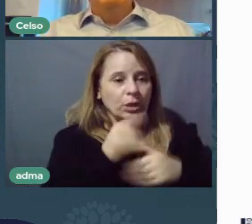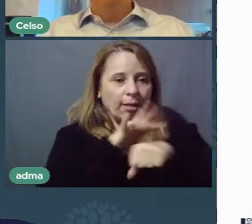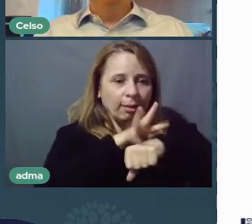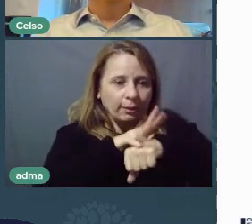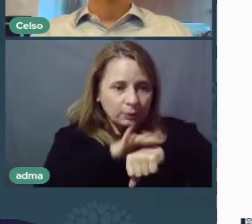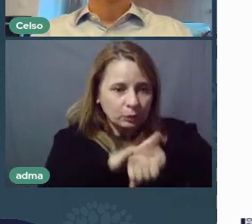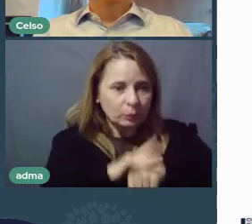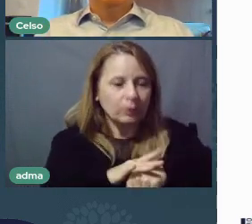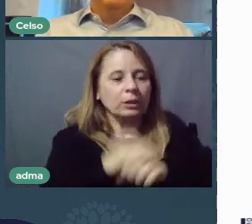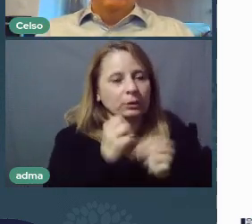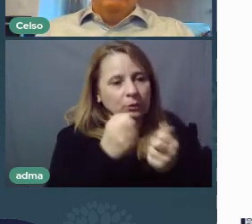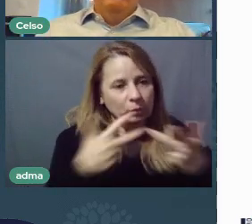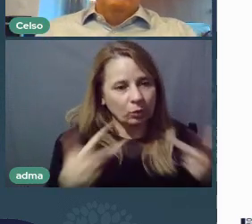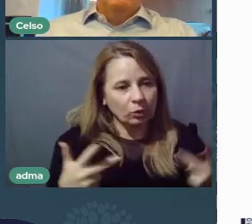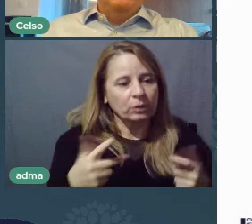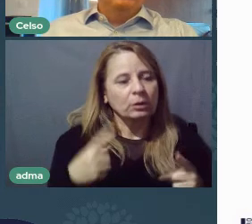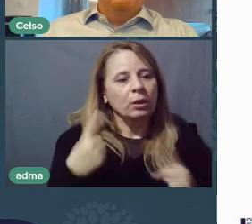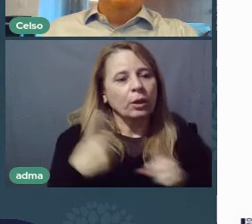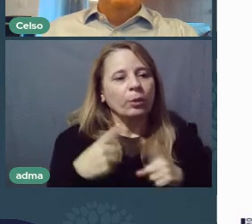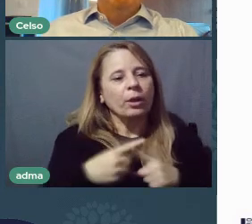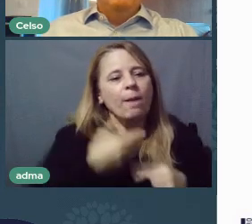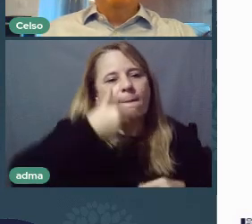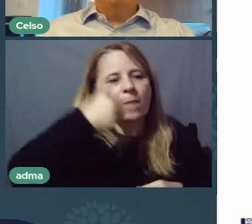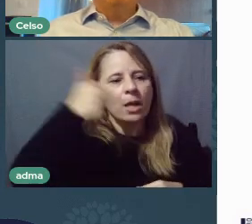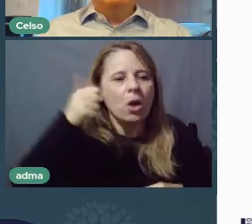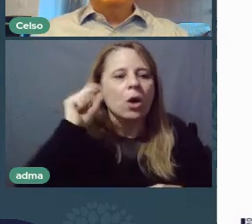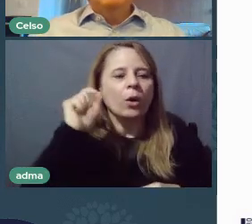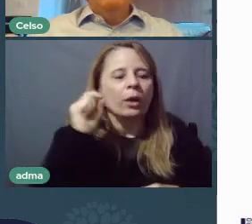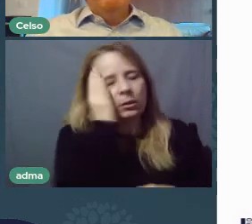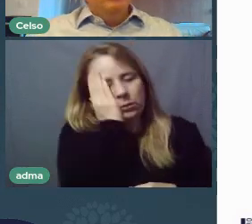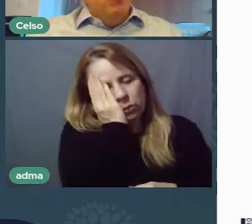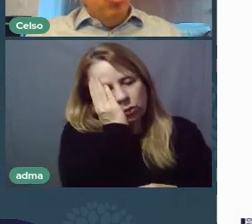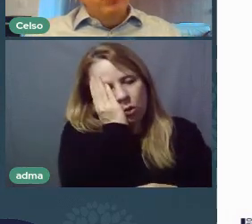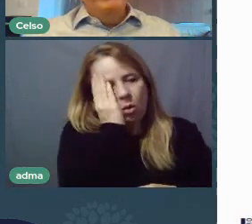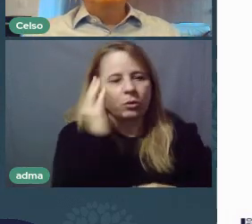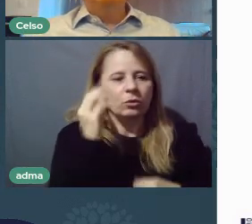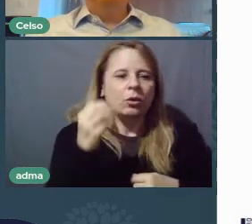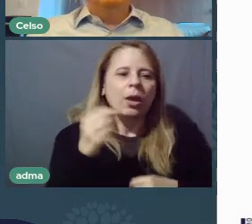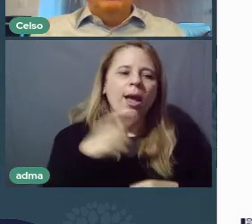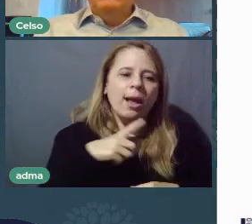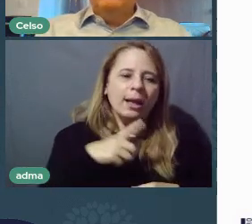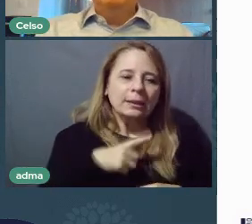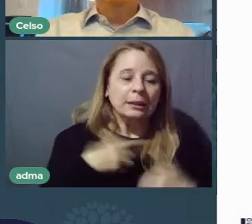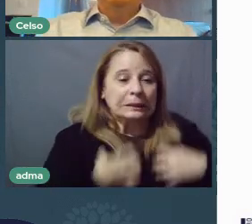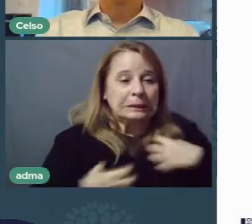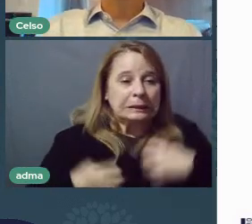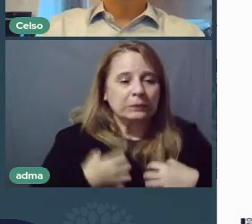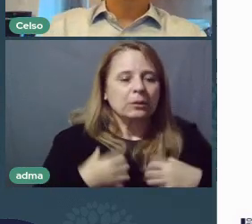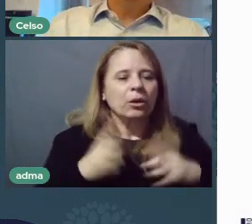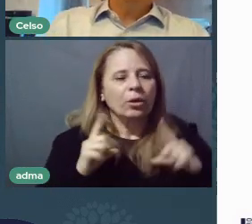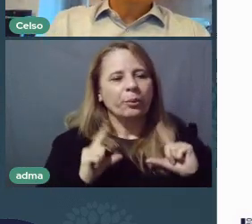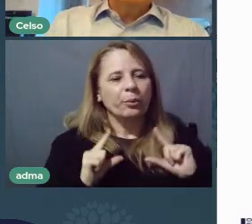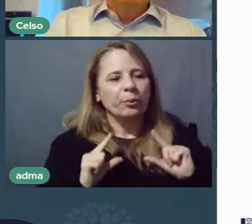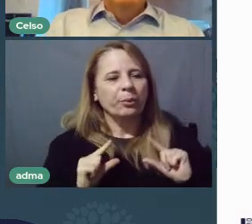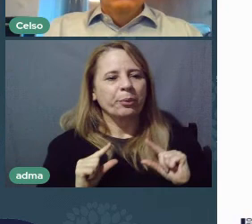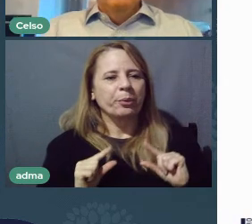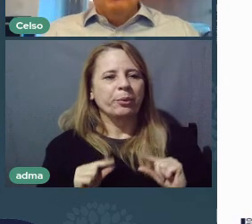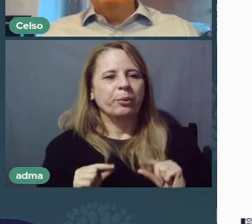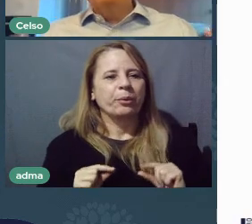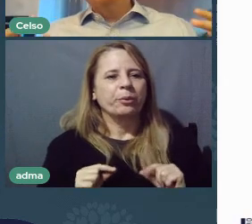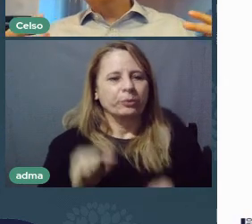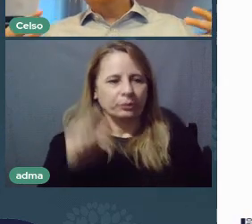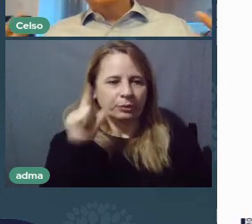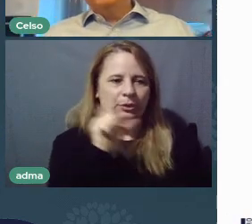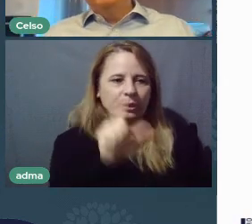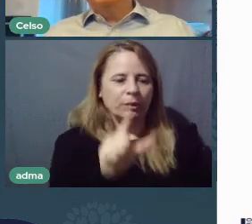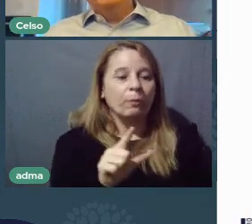que a pessoa também melhorou o sono, a pessoa melhorou a inflamação, ficou um pouco menos ansiosa, né?